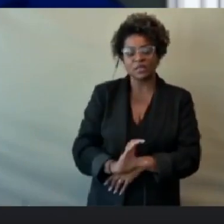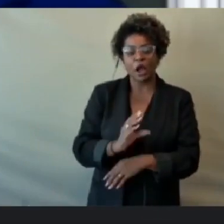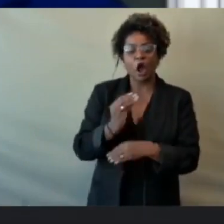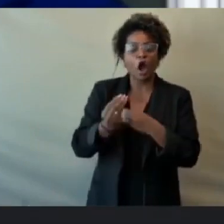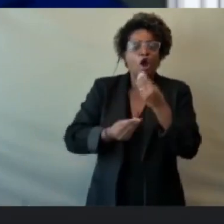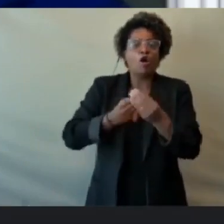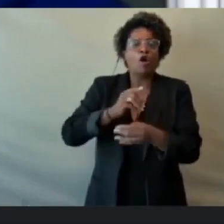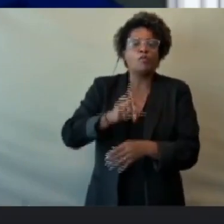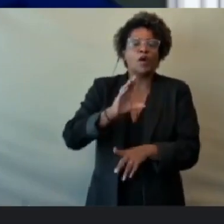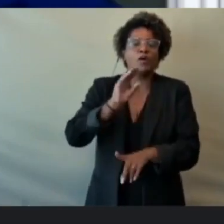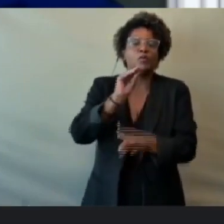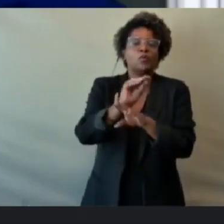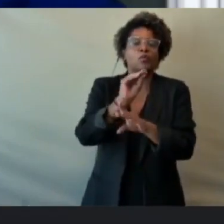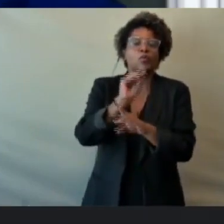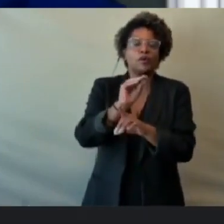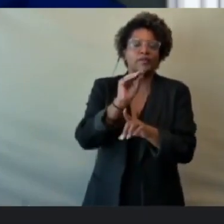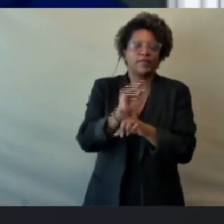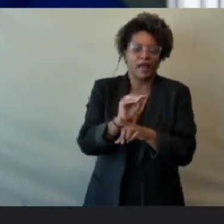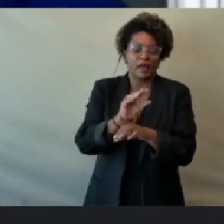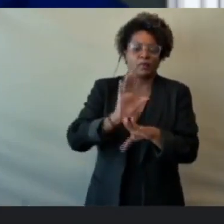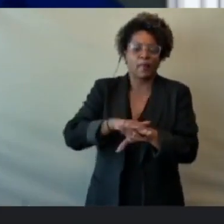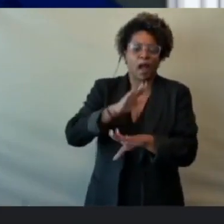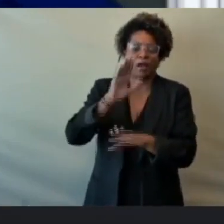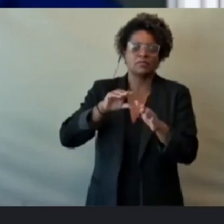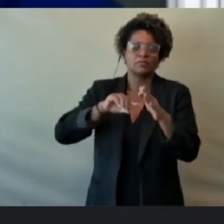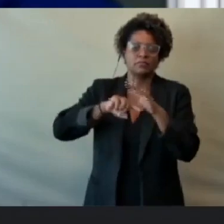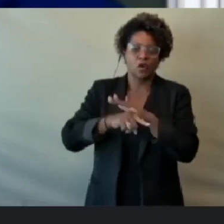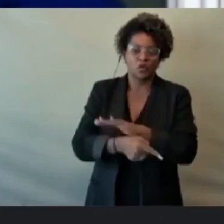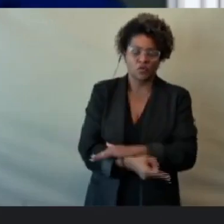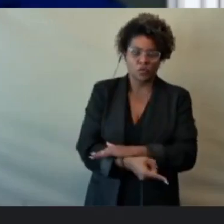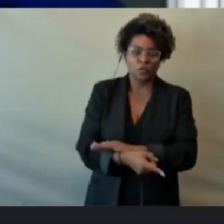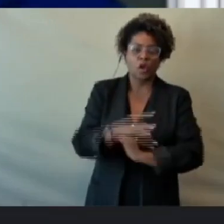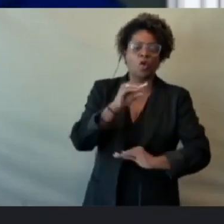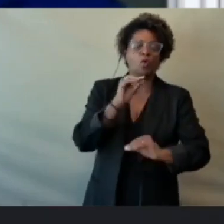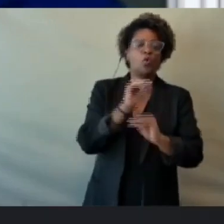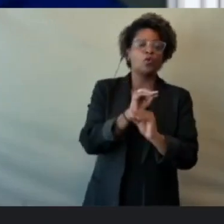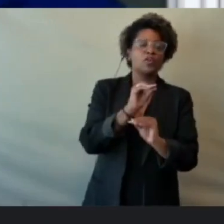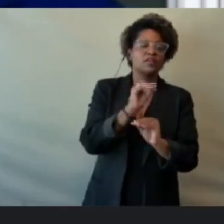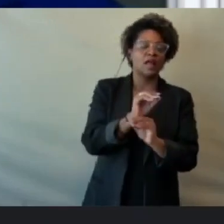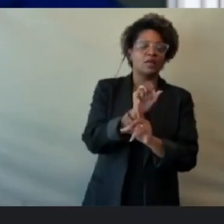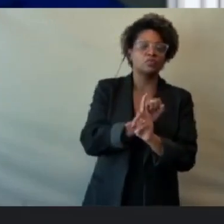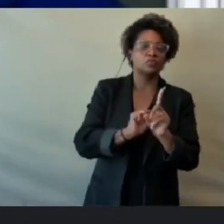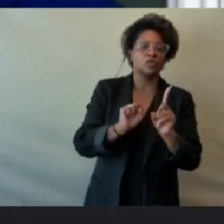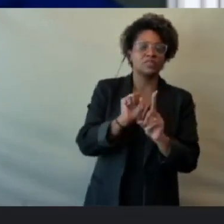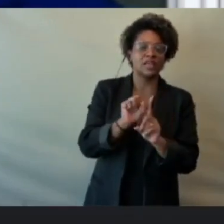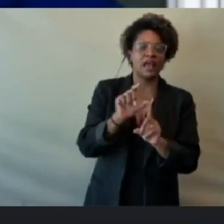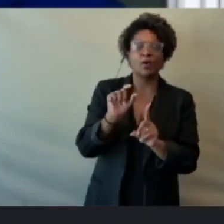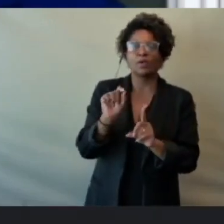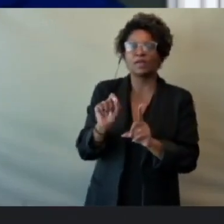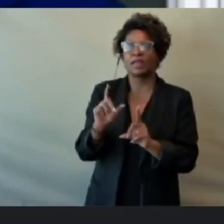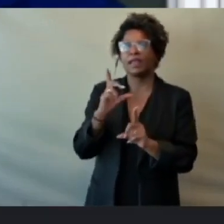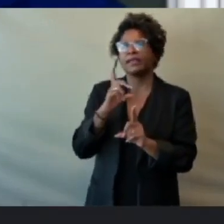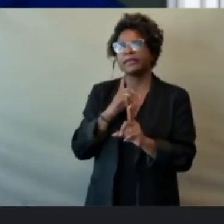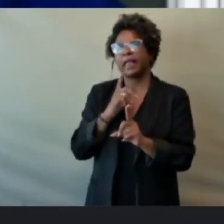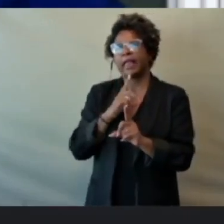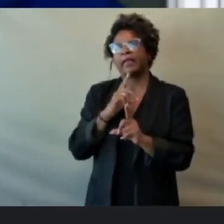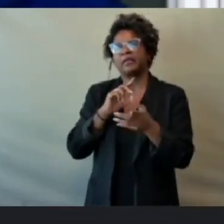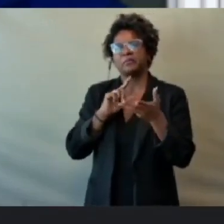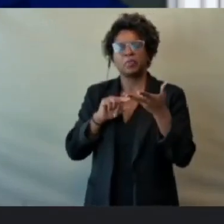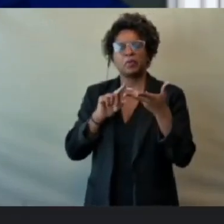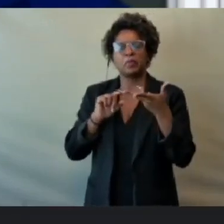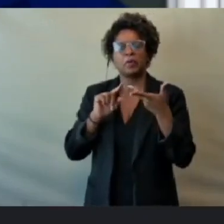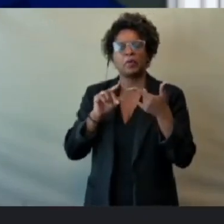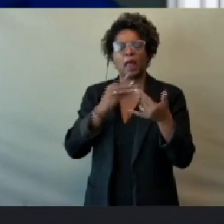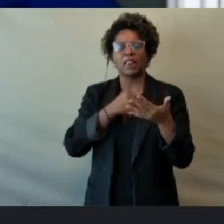ampliada do cuidado social, transpondo questões da saúde física, mas pensando de maneira integrada